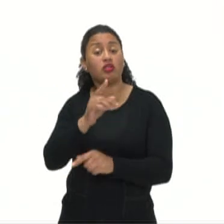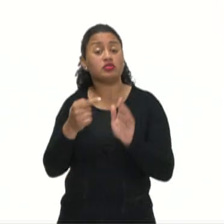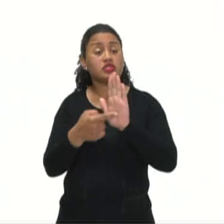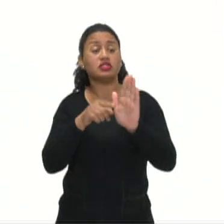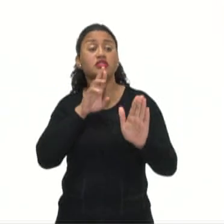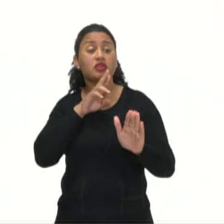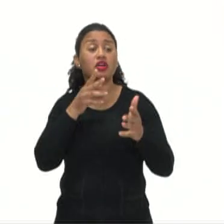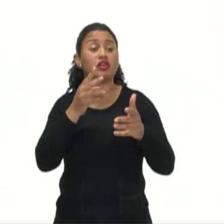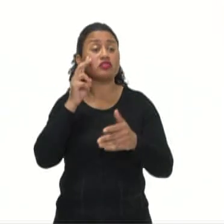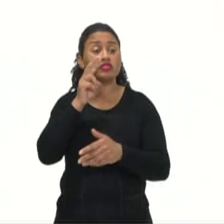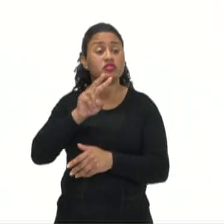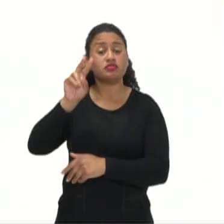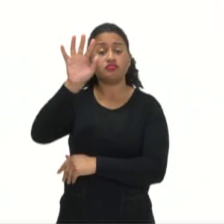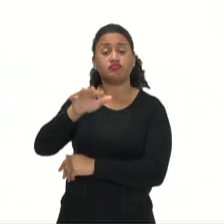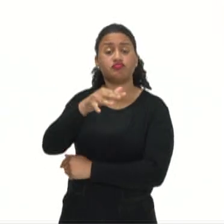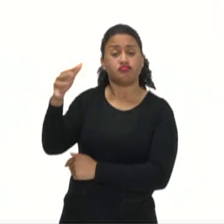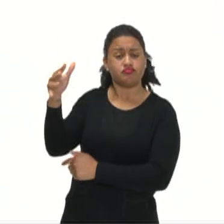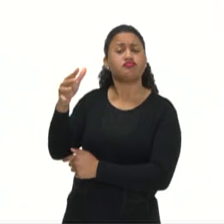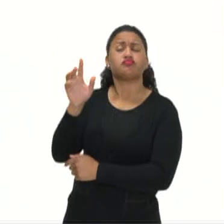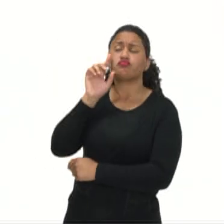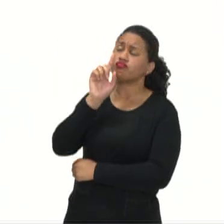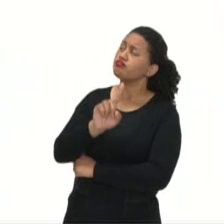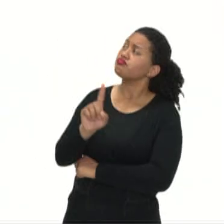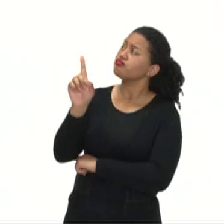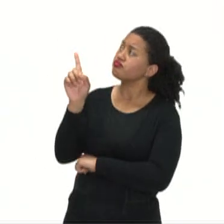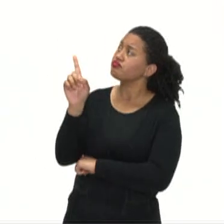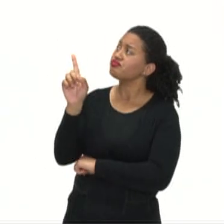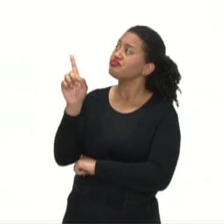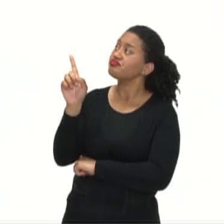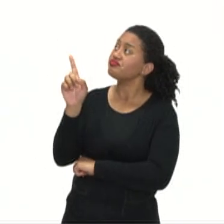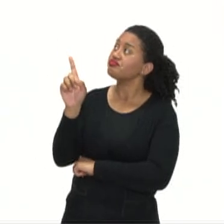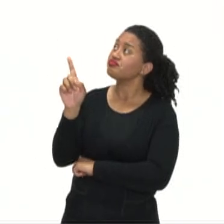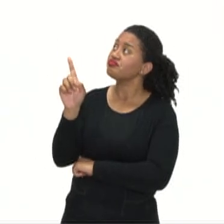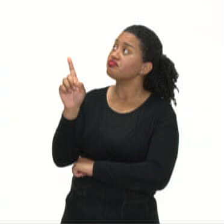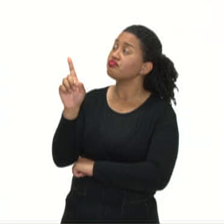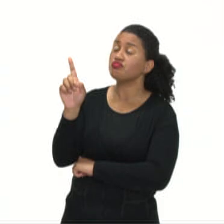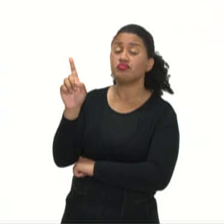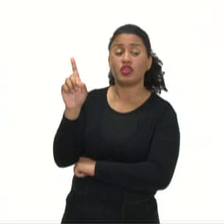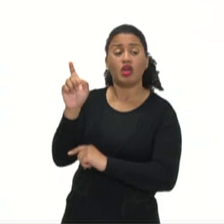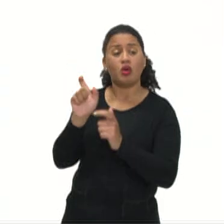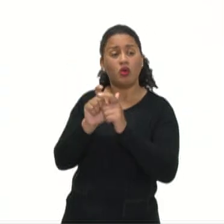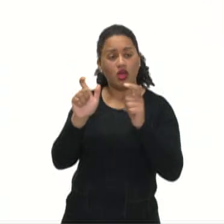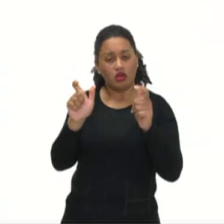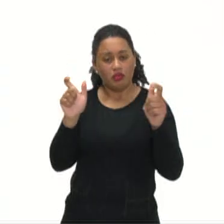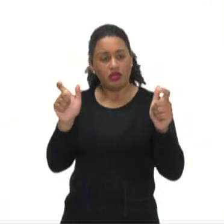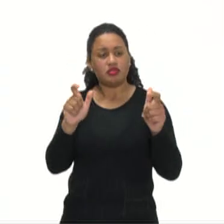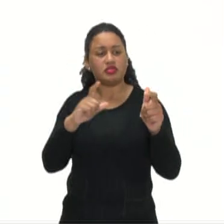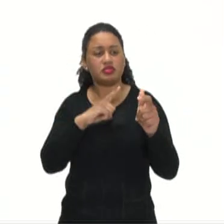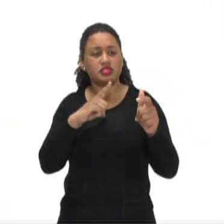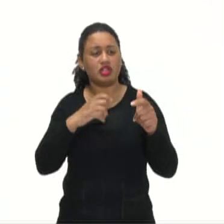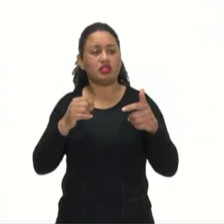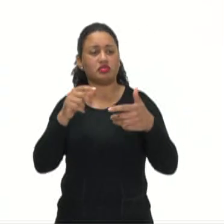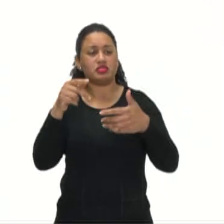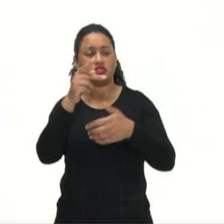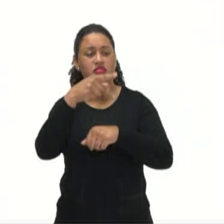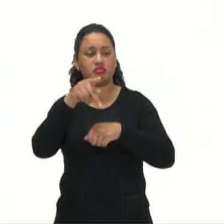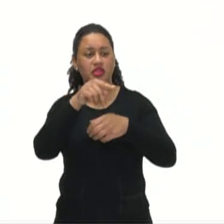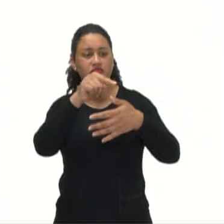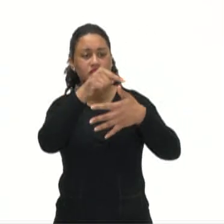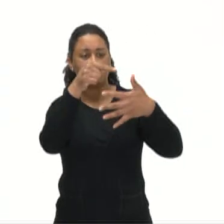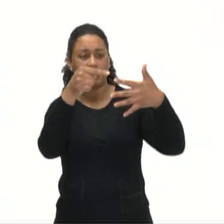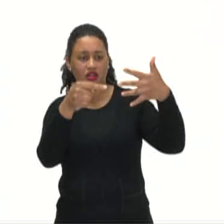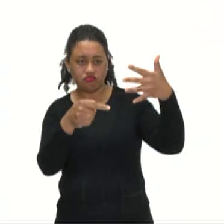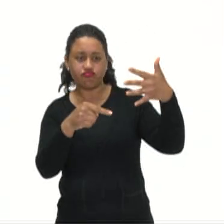na tabela comigo. A gente tem as menores taxas de crescimento vegetativo na Lituânia, Bulgária,